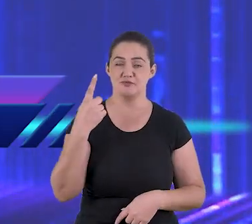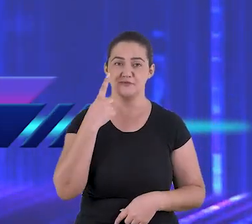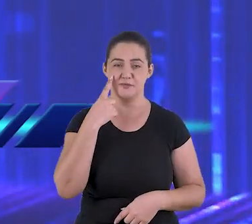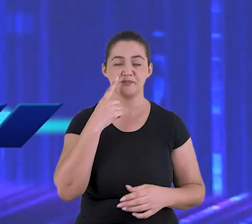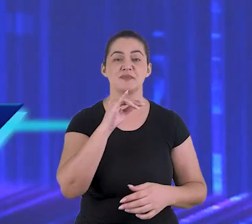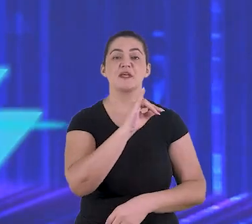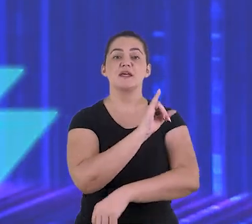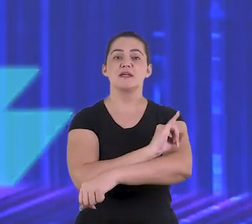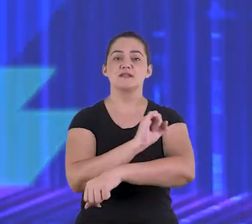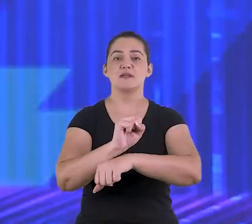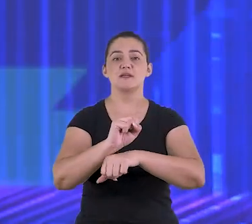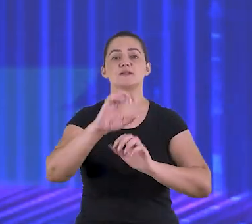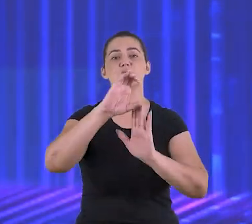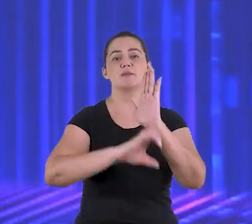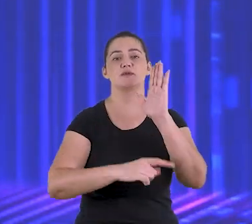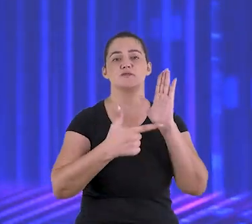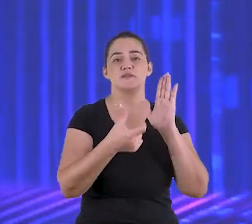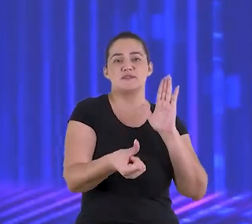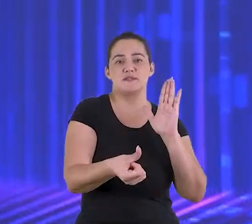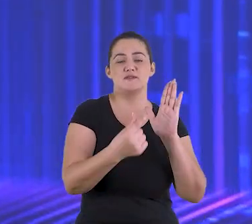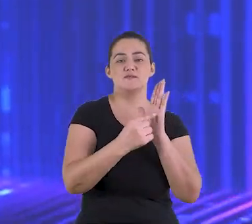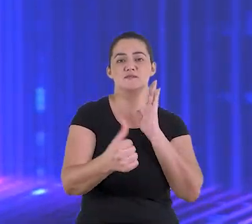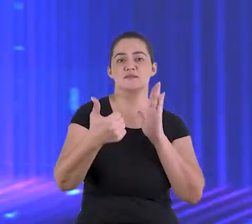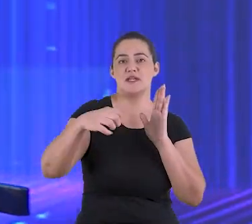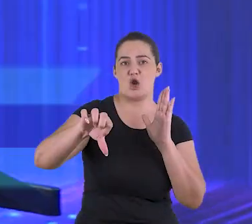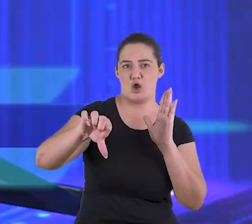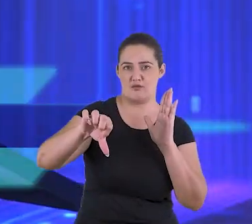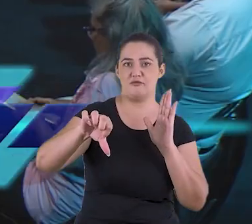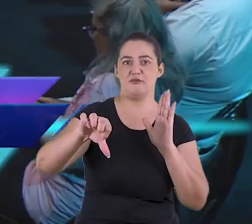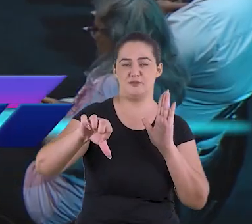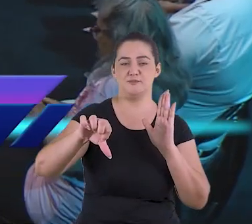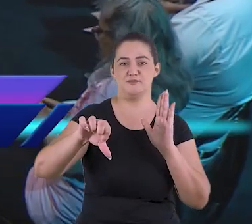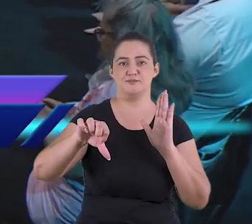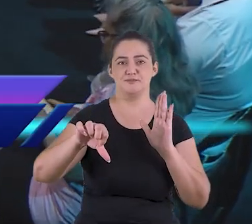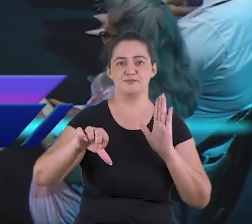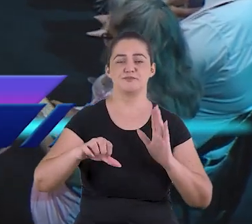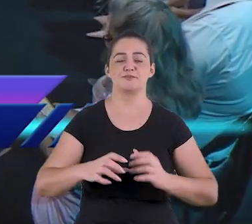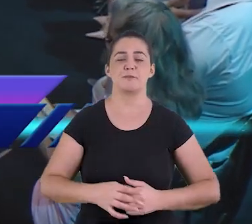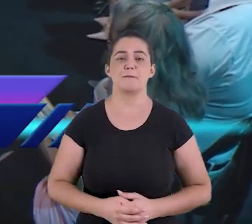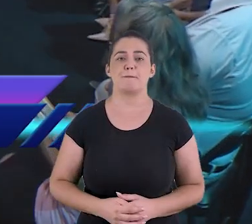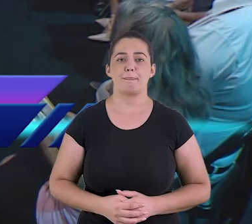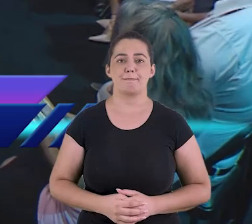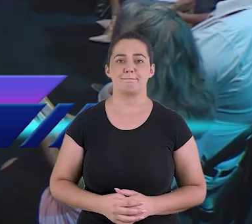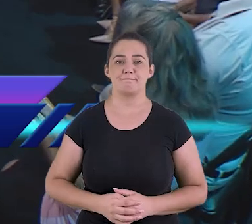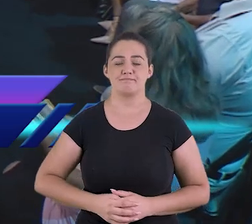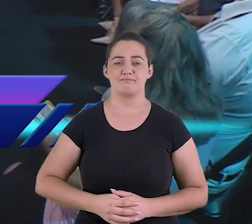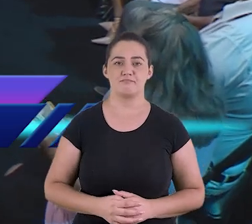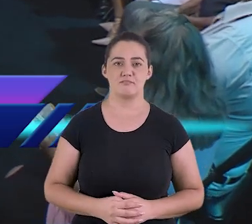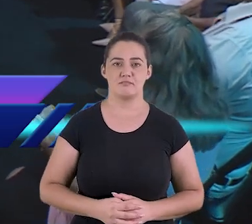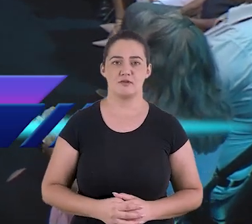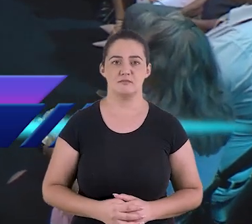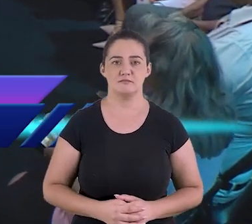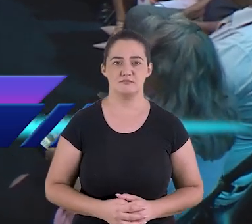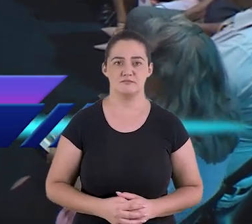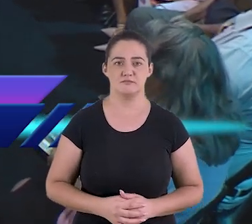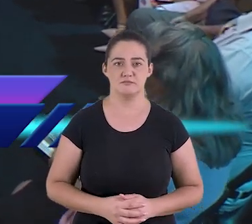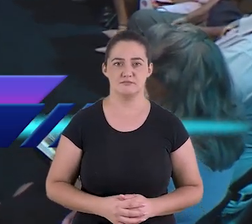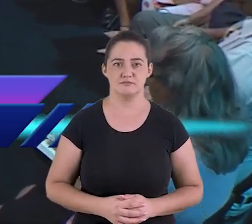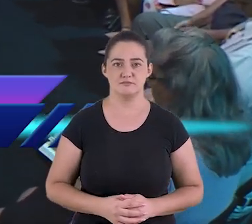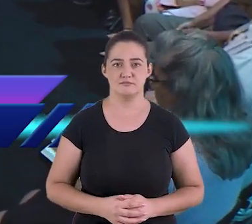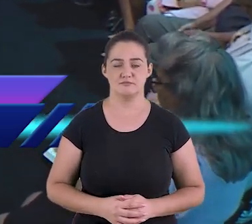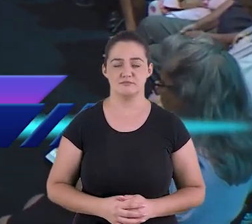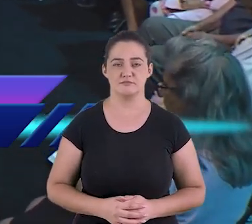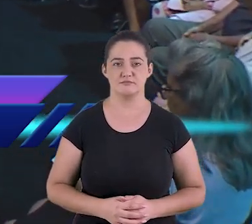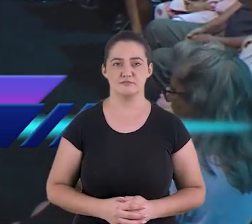lá, Isaías capítulo 26, versículo 19. Vamos à Bíblia, agora um pouquinho mais para frente, Isaías